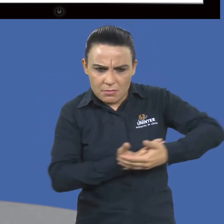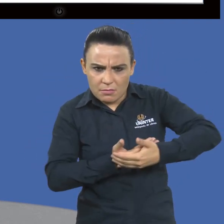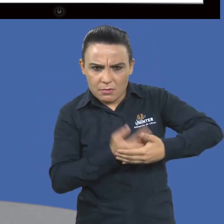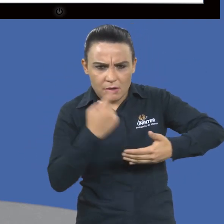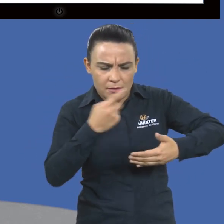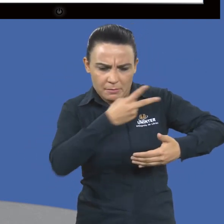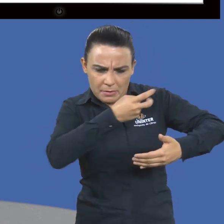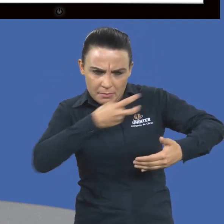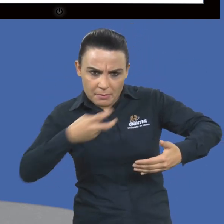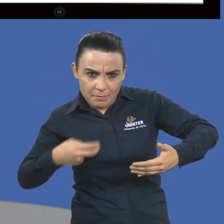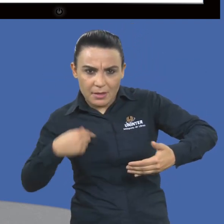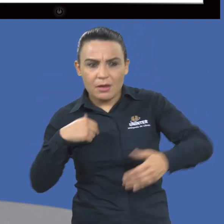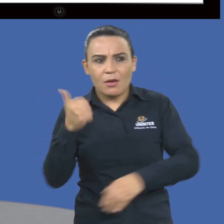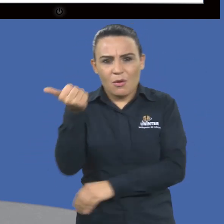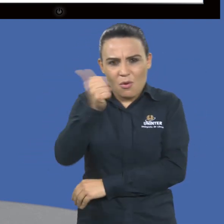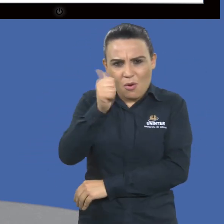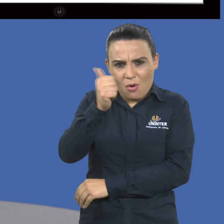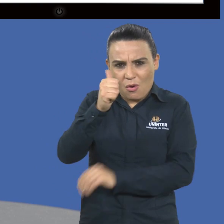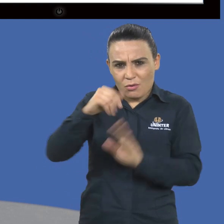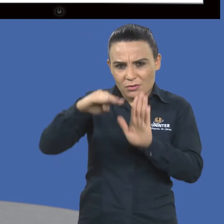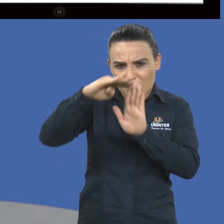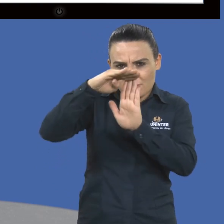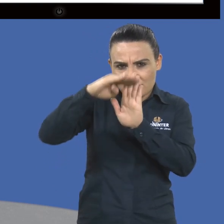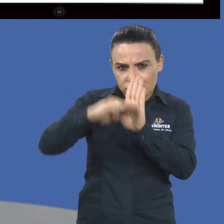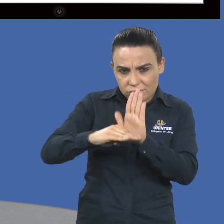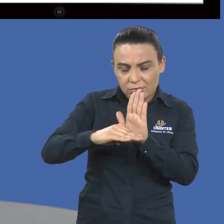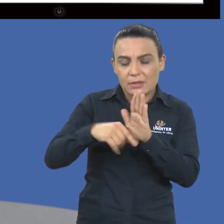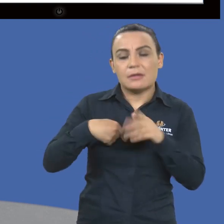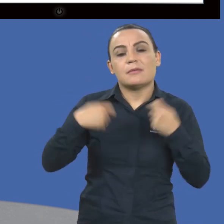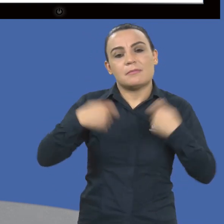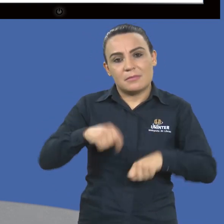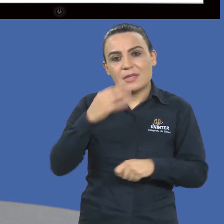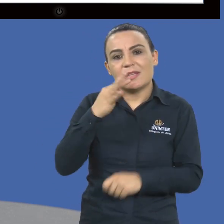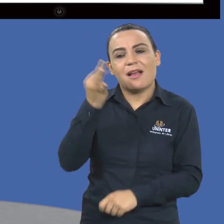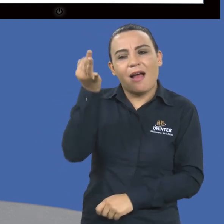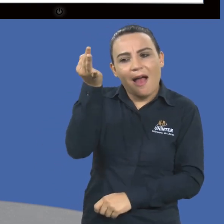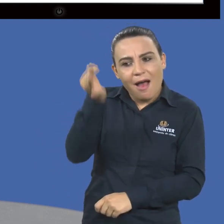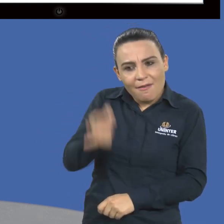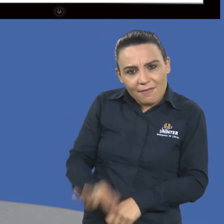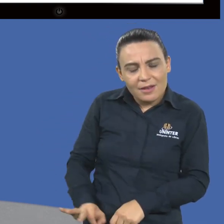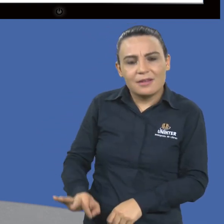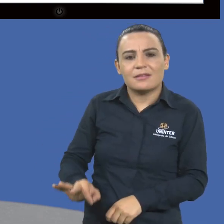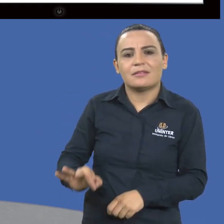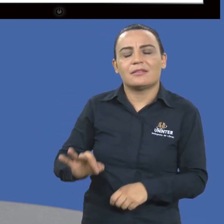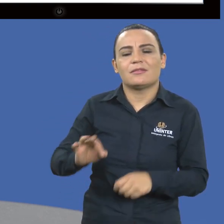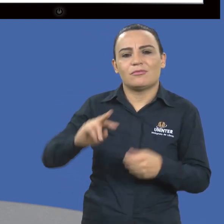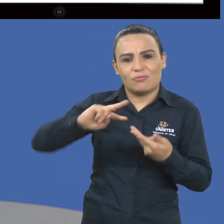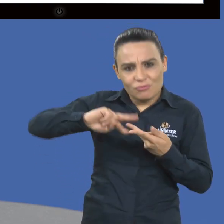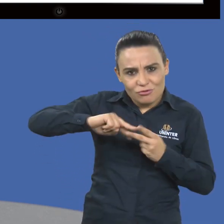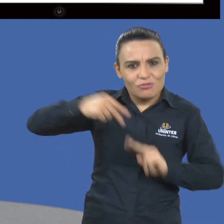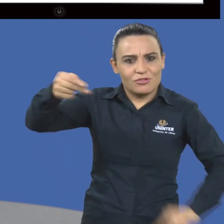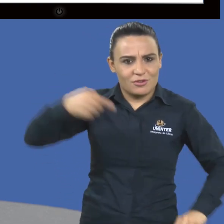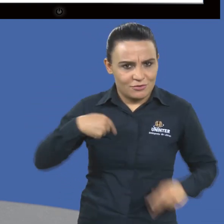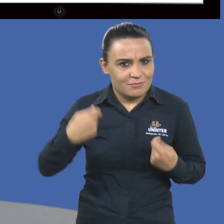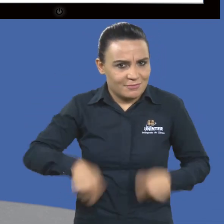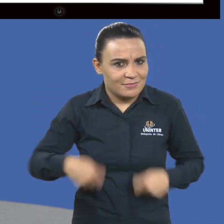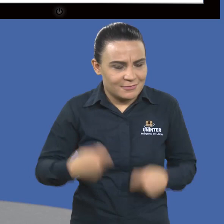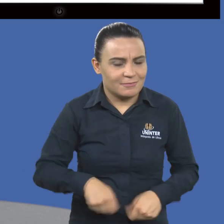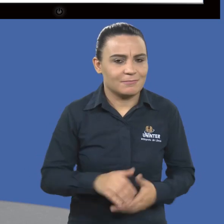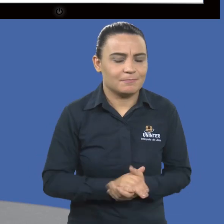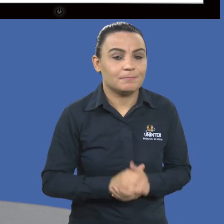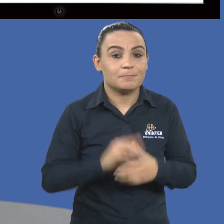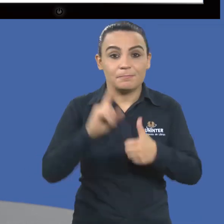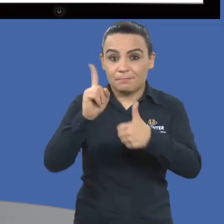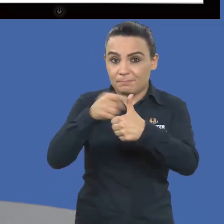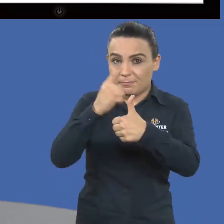cardinais encontrados dentre esses 11, a criança é submetida a uma avaliação cromossômica. Então, por